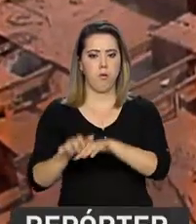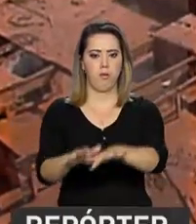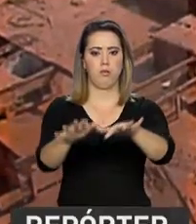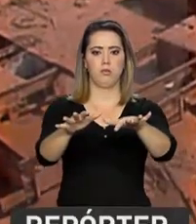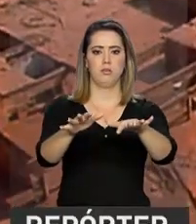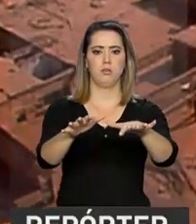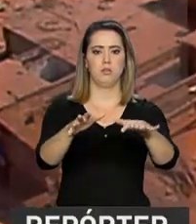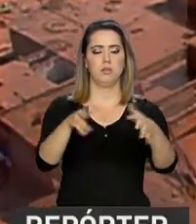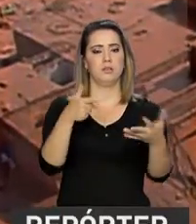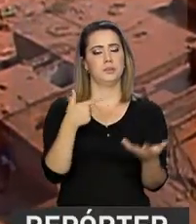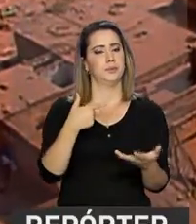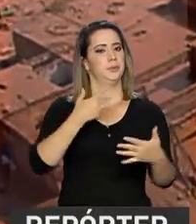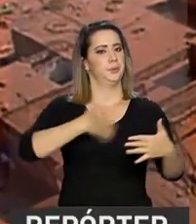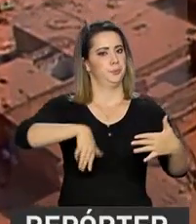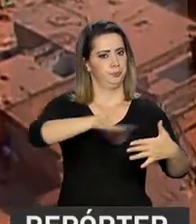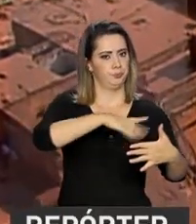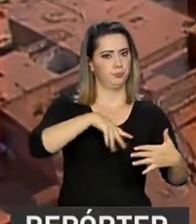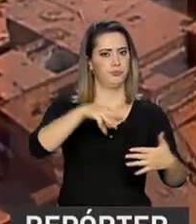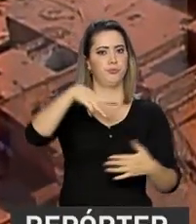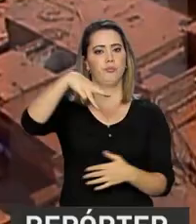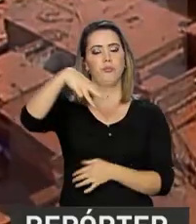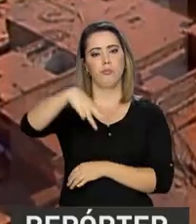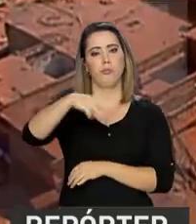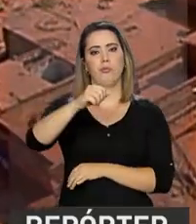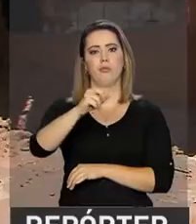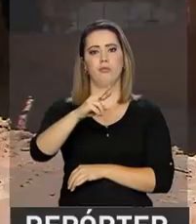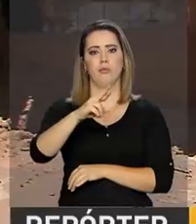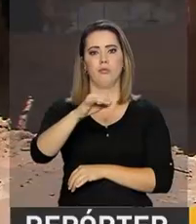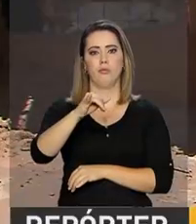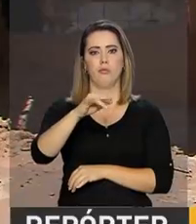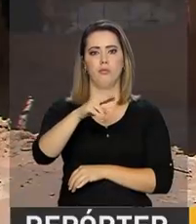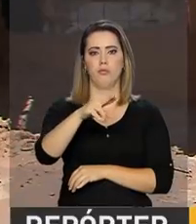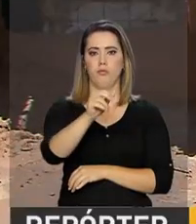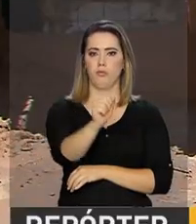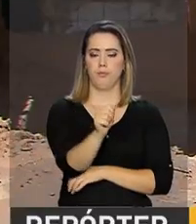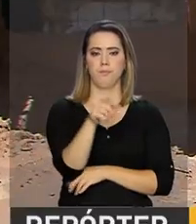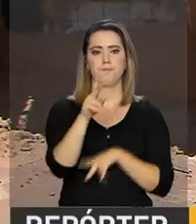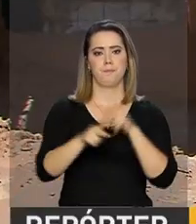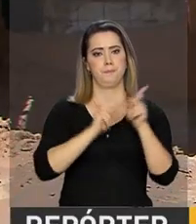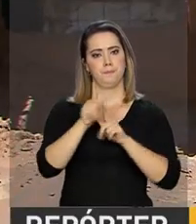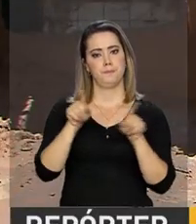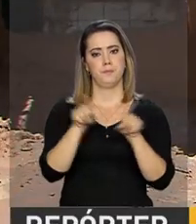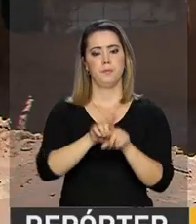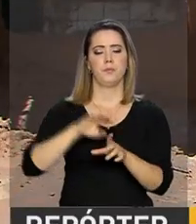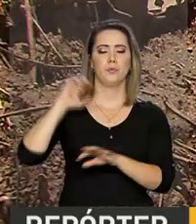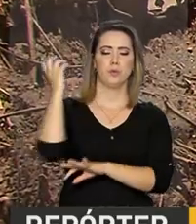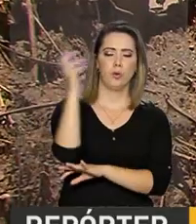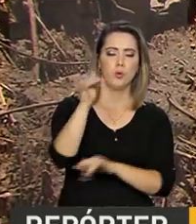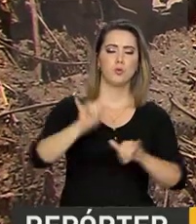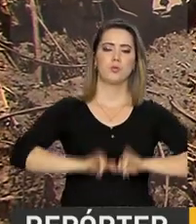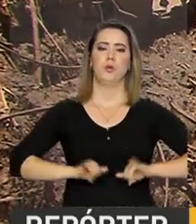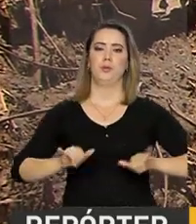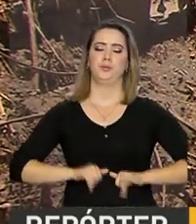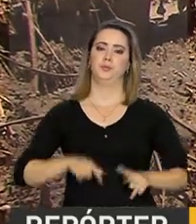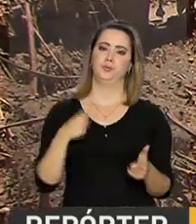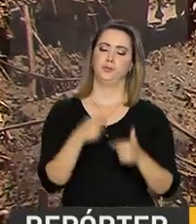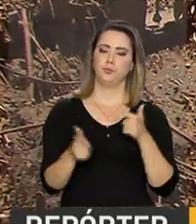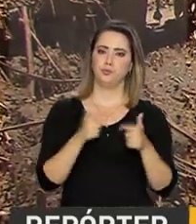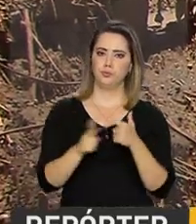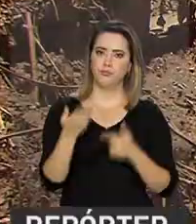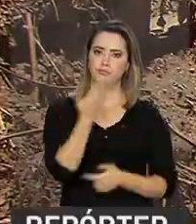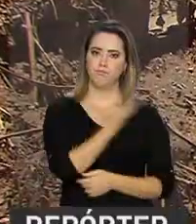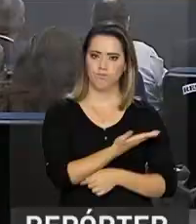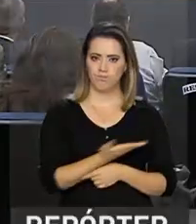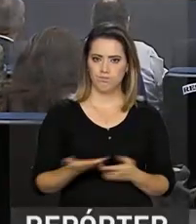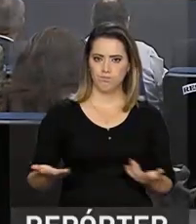fundão da mineradora samarco em mariana minas gerais a população eo meio ambiente ainda sofrem com os danos causados pelo